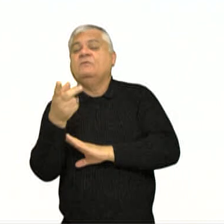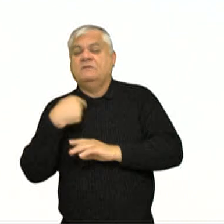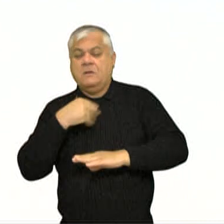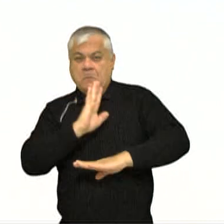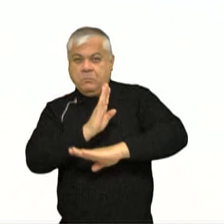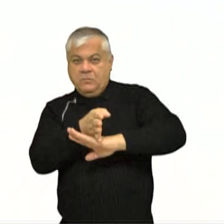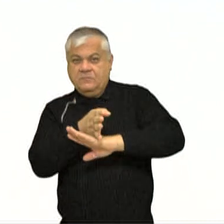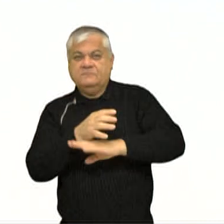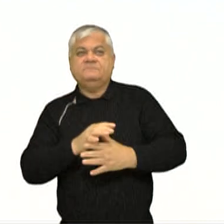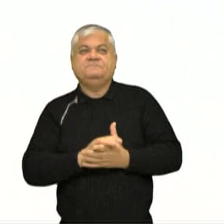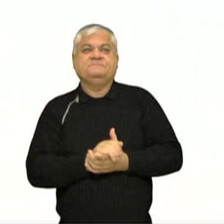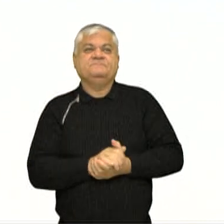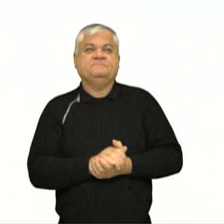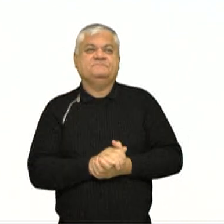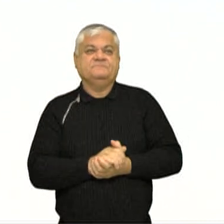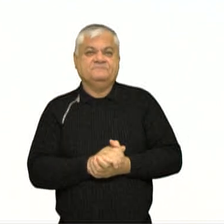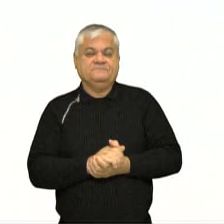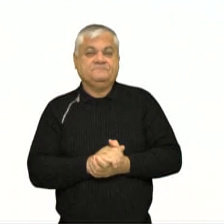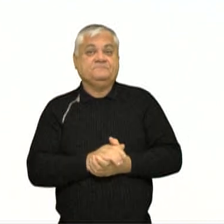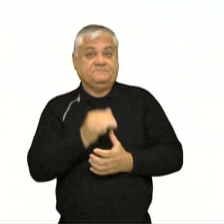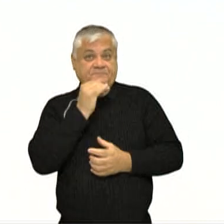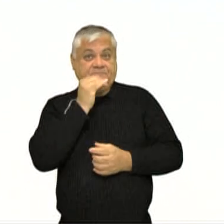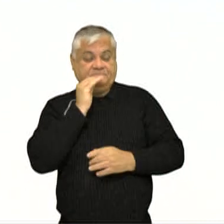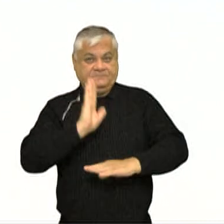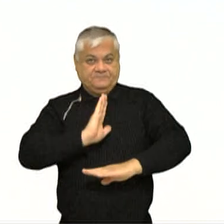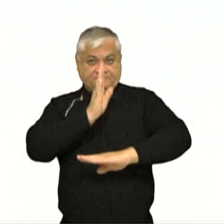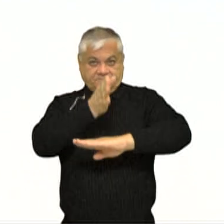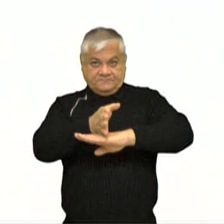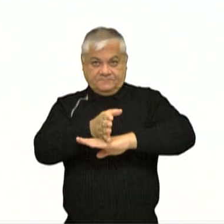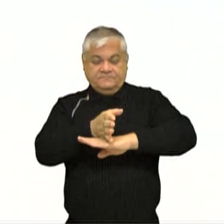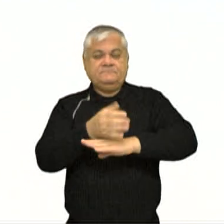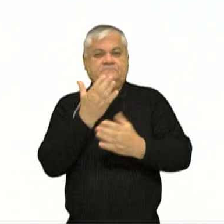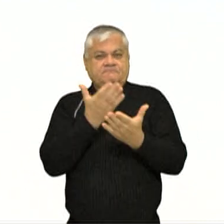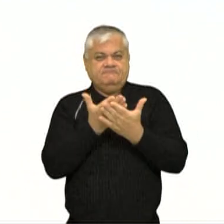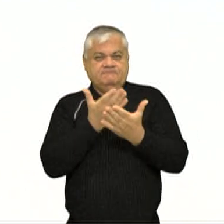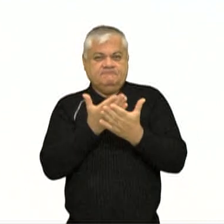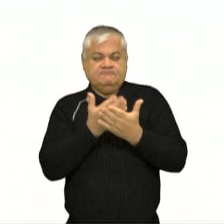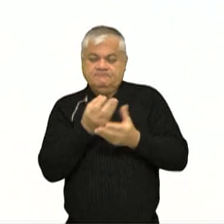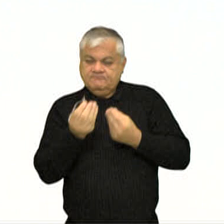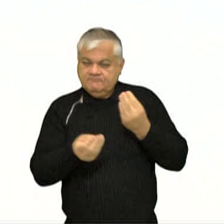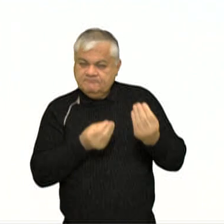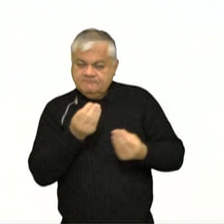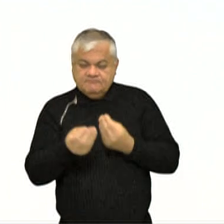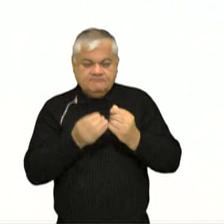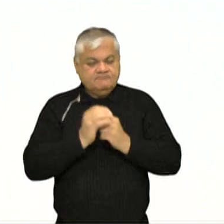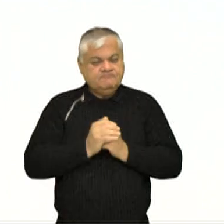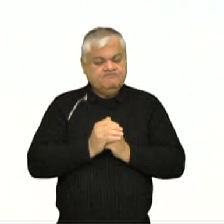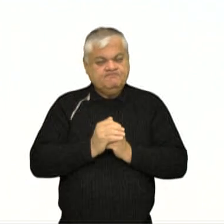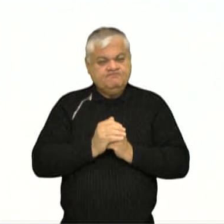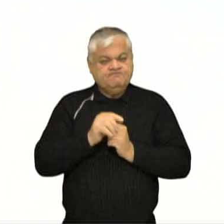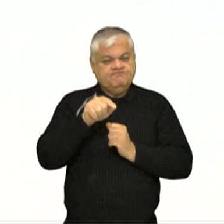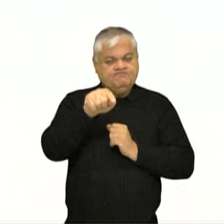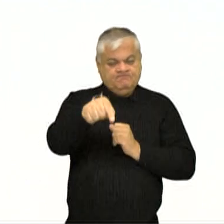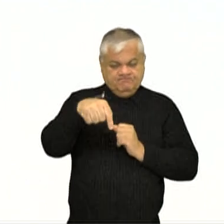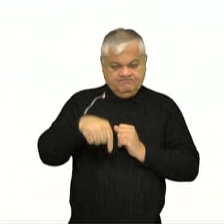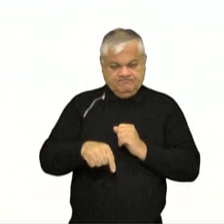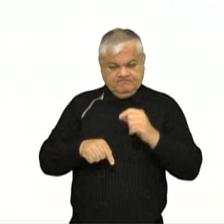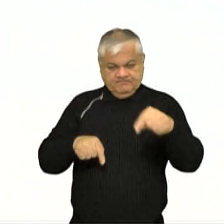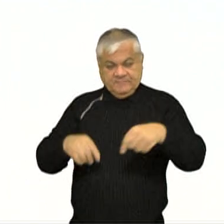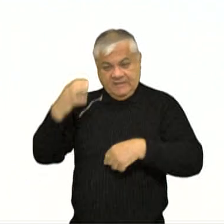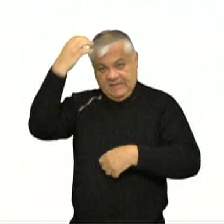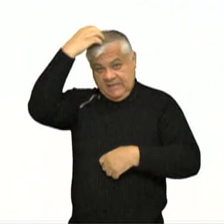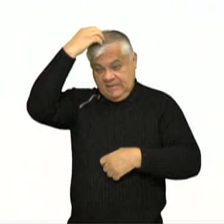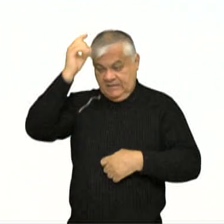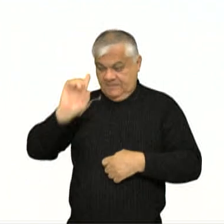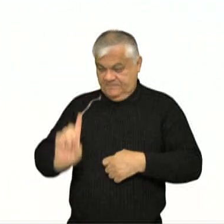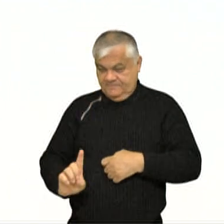aplicar um checkmate. Então, nos mates elementares, estudamos os casos em que um dos lados possui apenas o rei sobre o